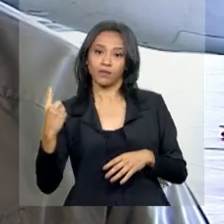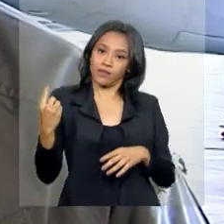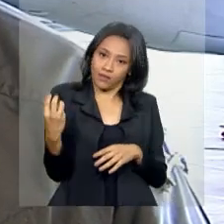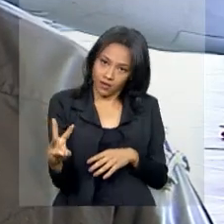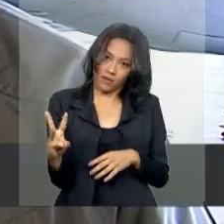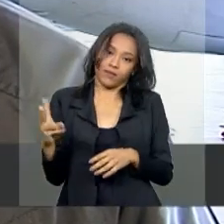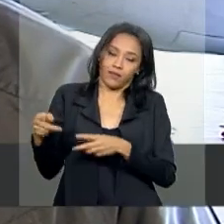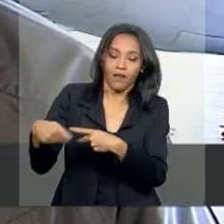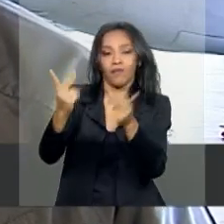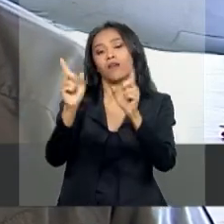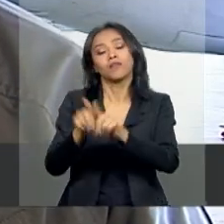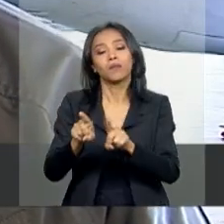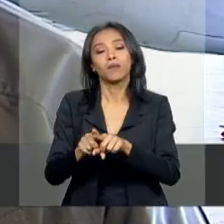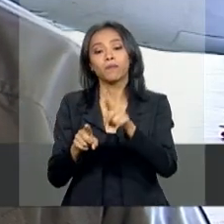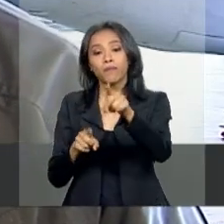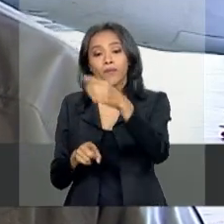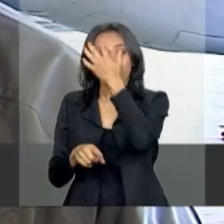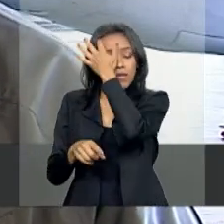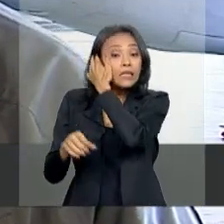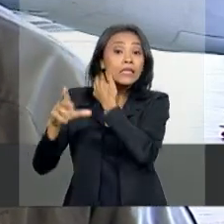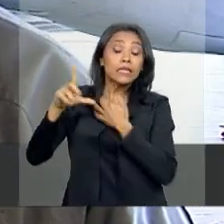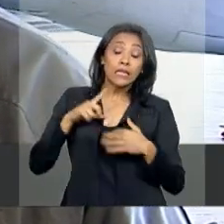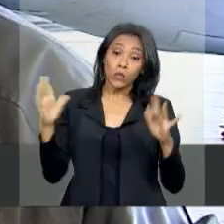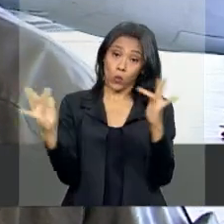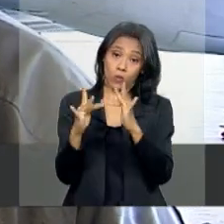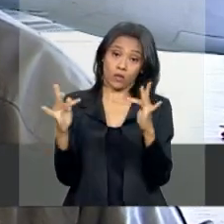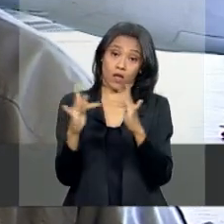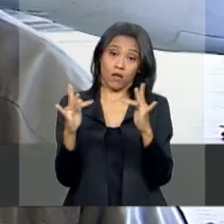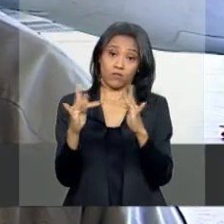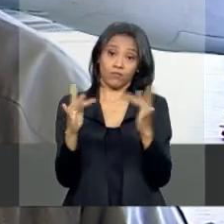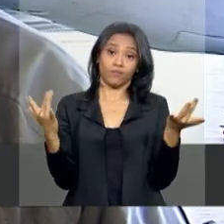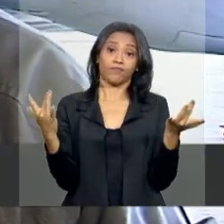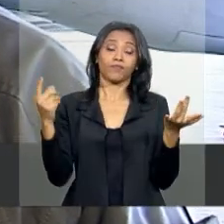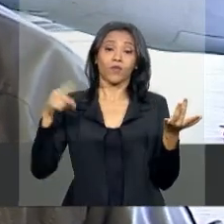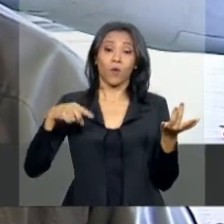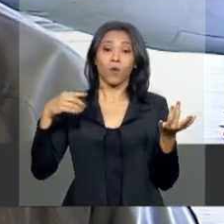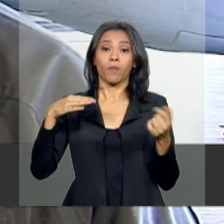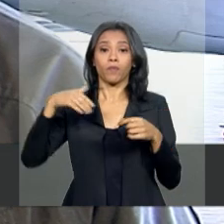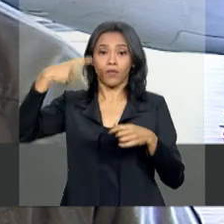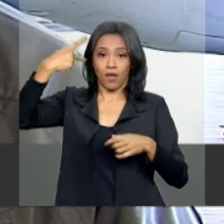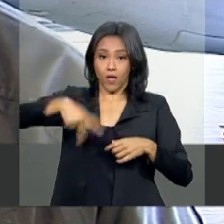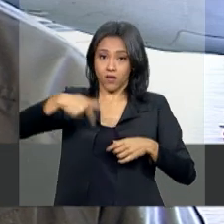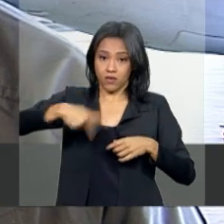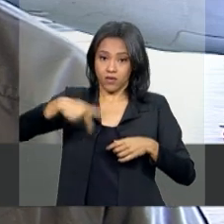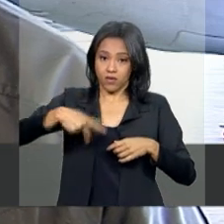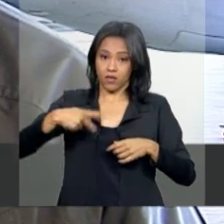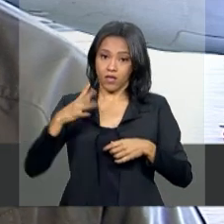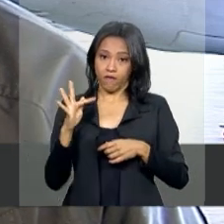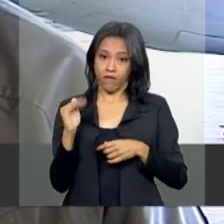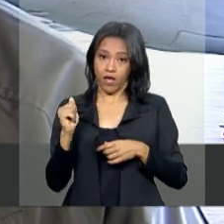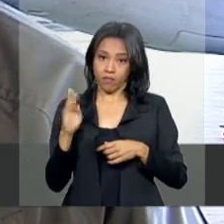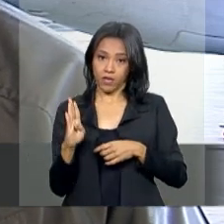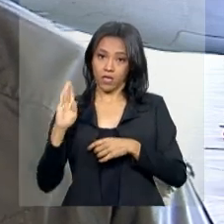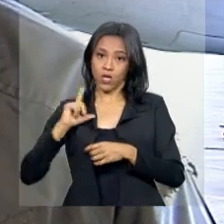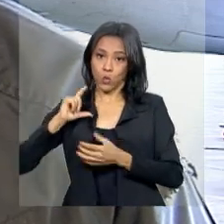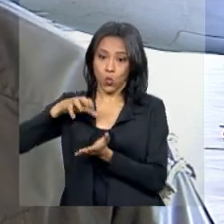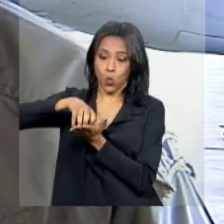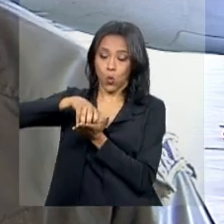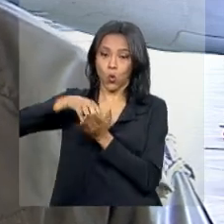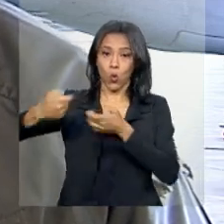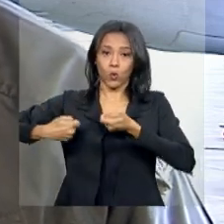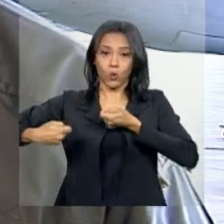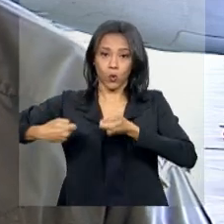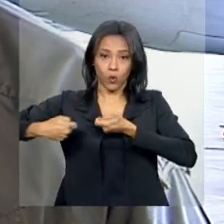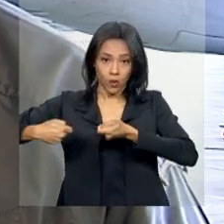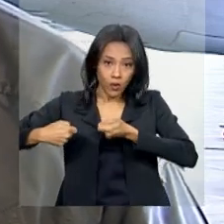de transplantes, ela faz contato com o Comando de Operações Espaciais, Aeroespaciais aqui da Força Aérea. E esse comando, ele é